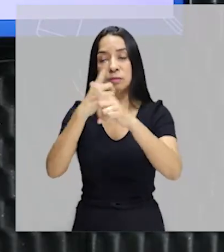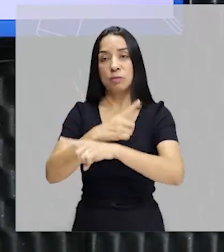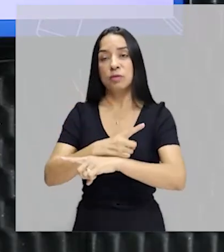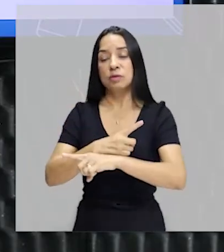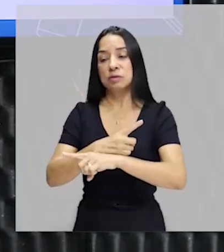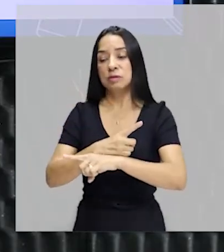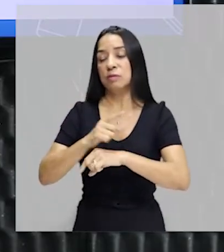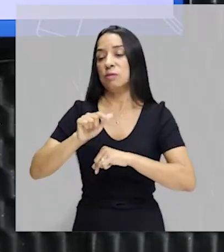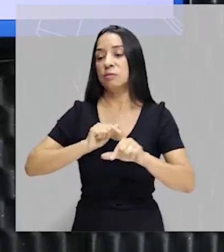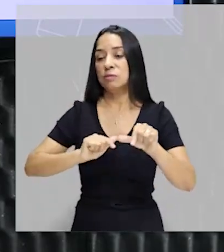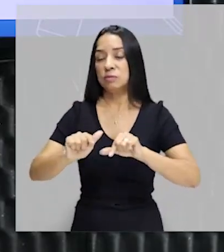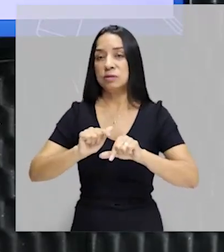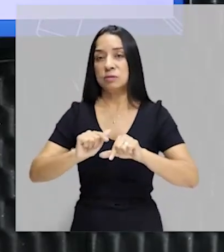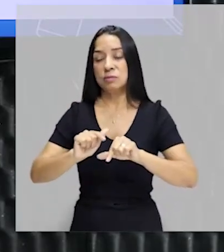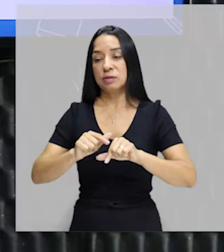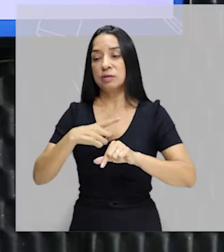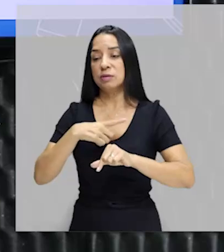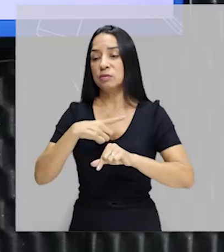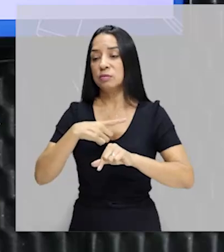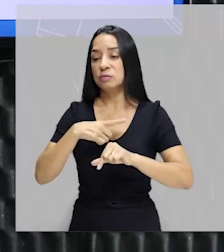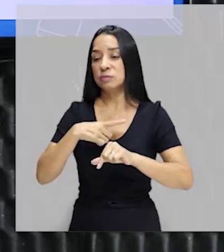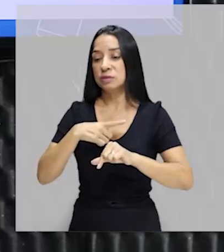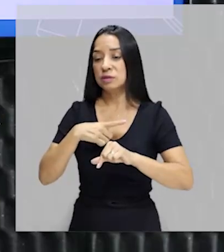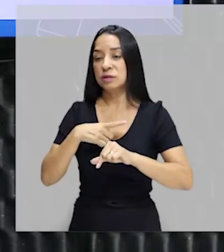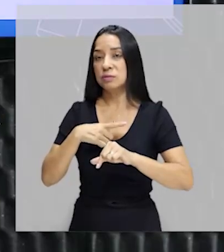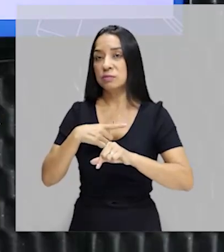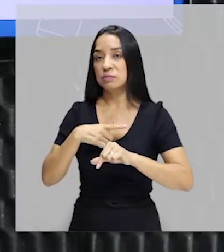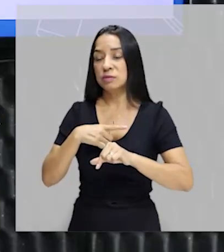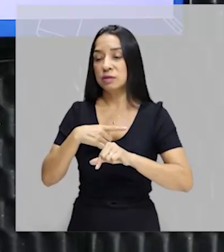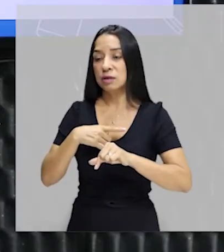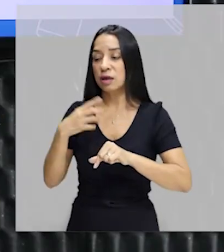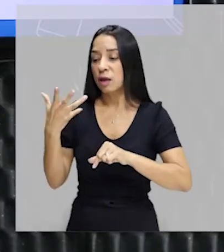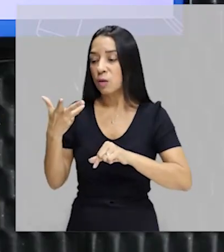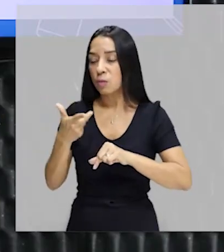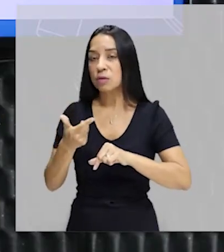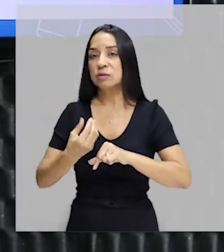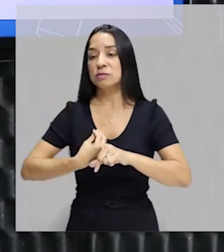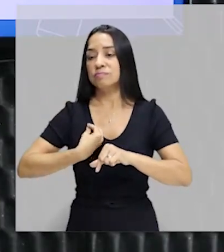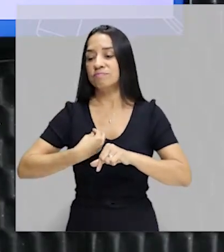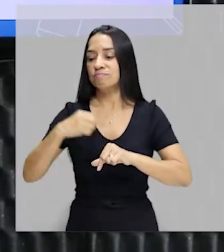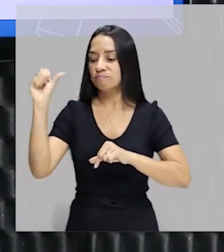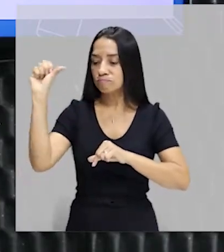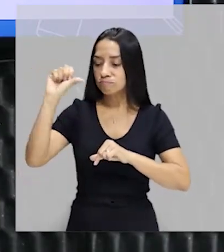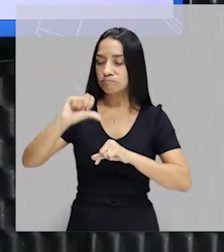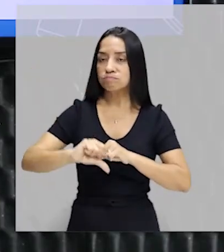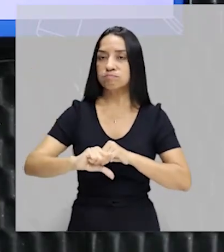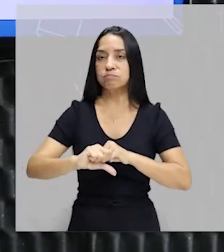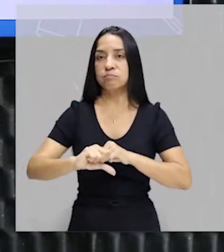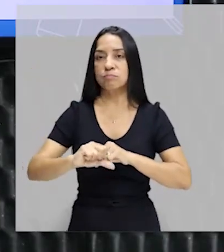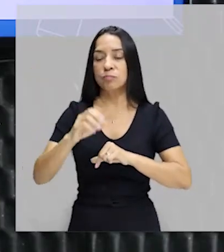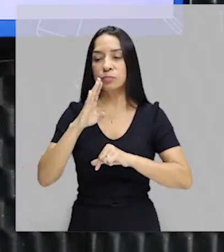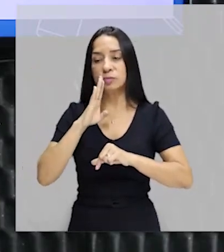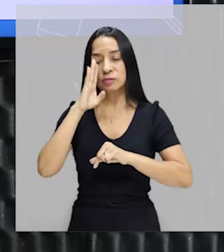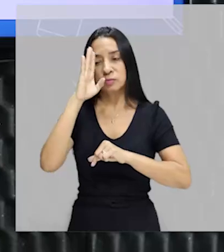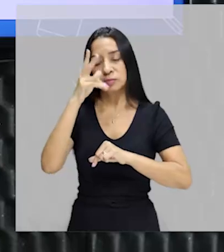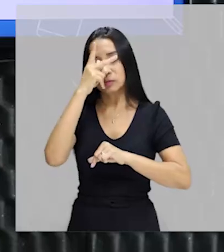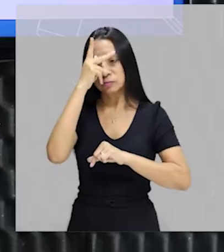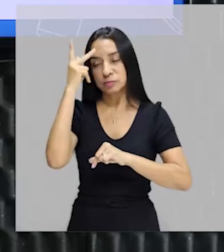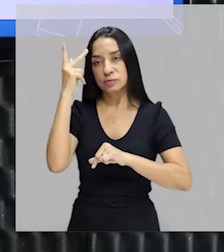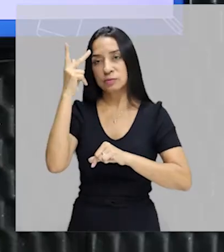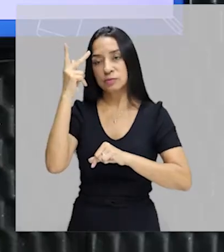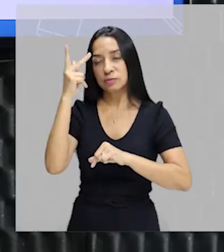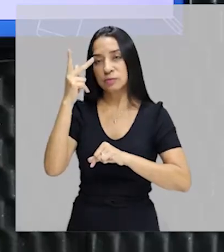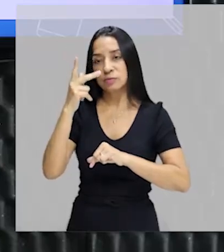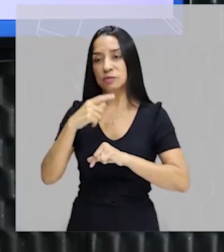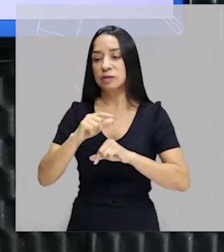ele vai trazer condições extremamente precárias, principalmente para esses operários urbanos